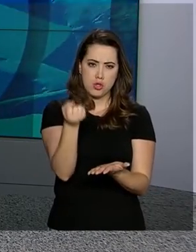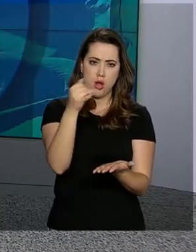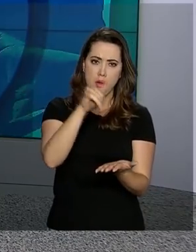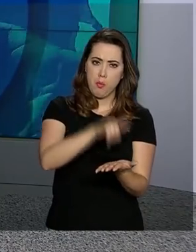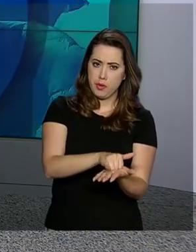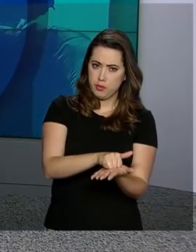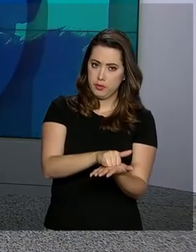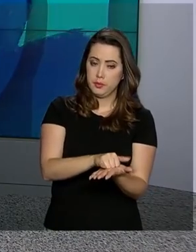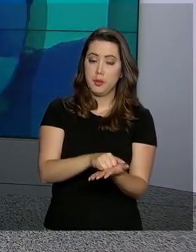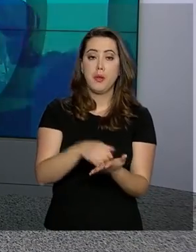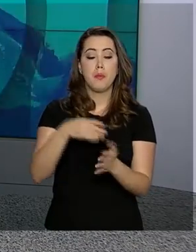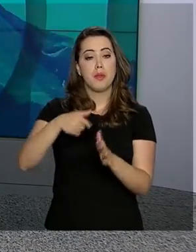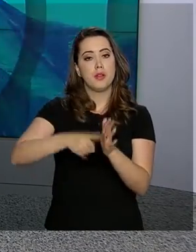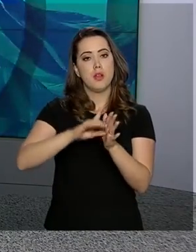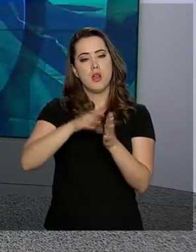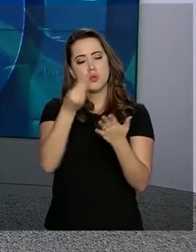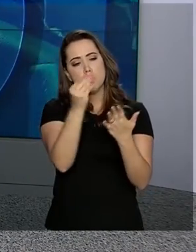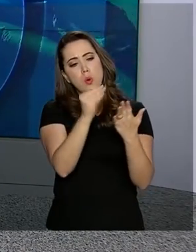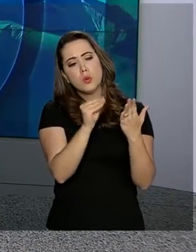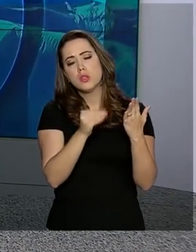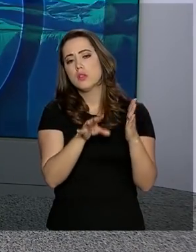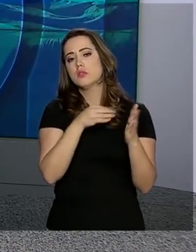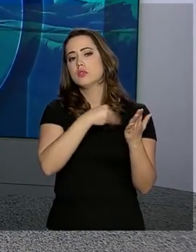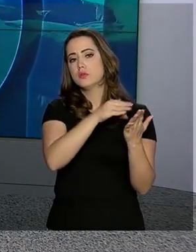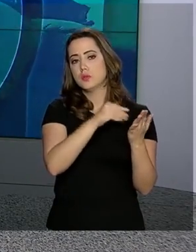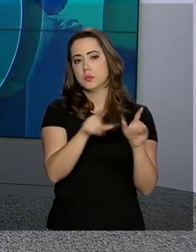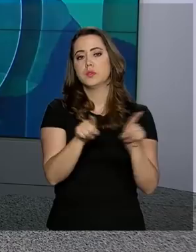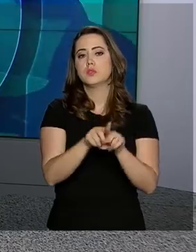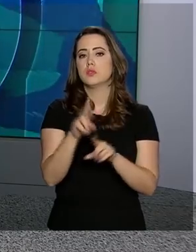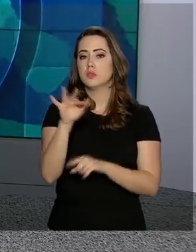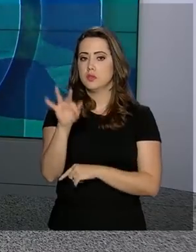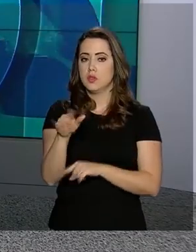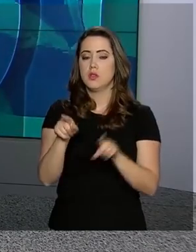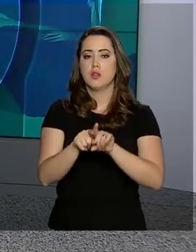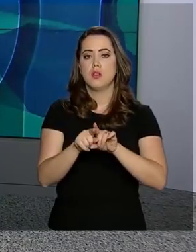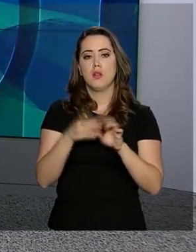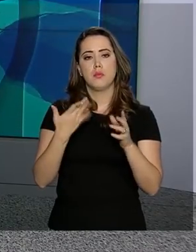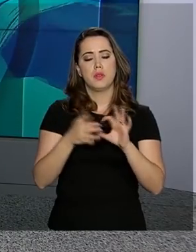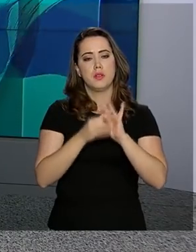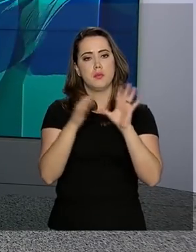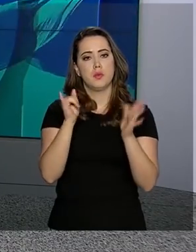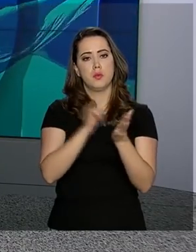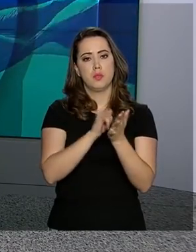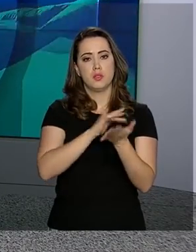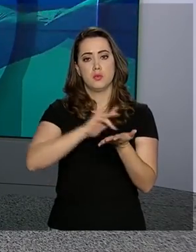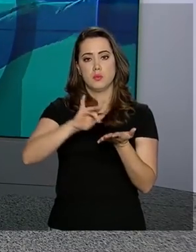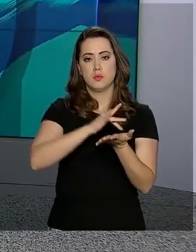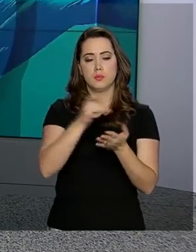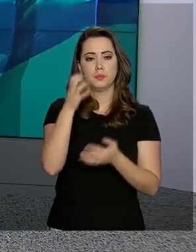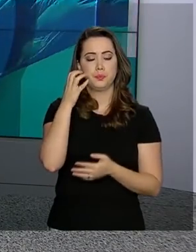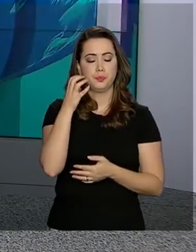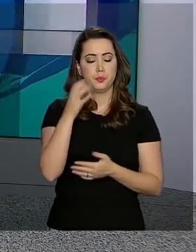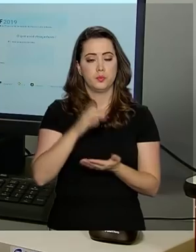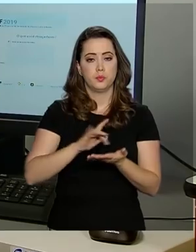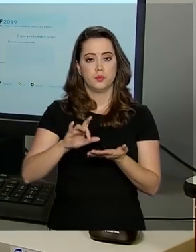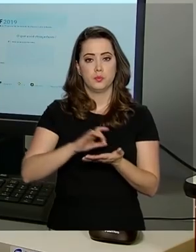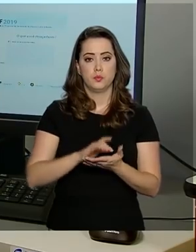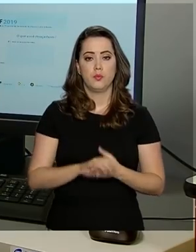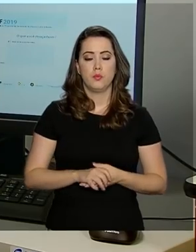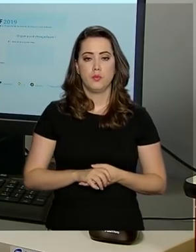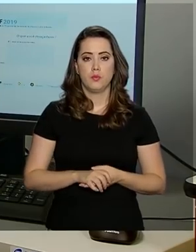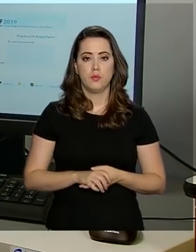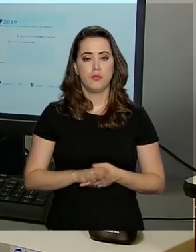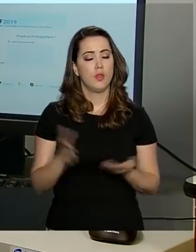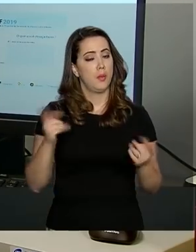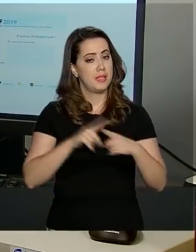adiantar as informações. A Receita Federal também liberou o aplicativo para celulares e tablets.